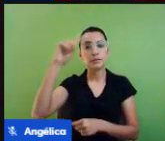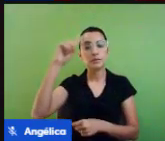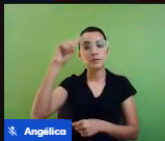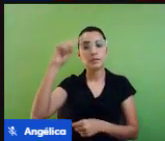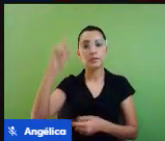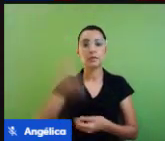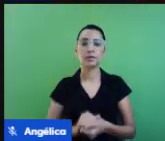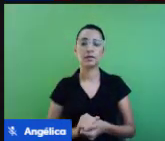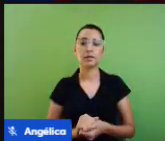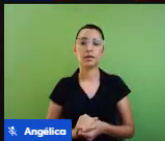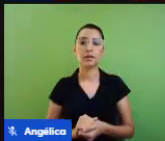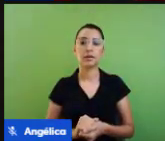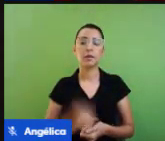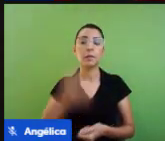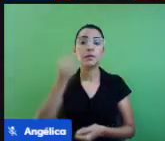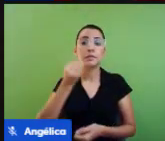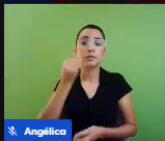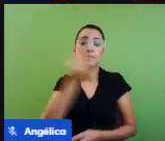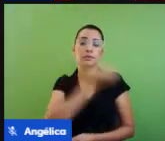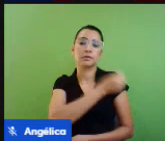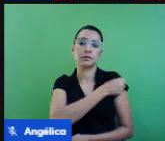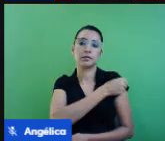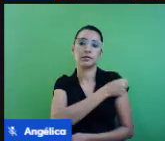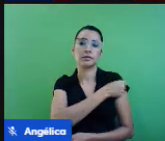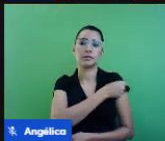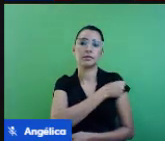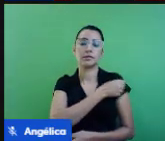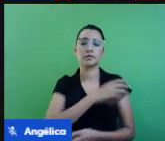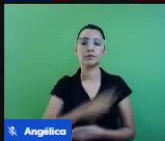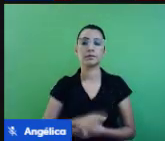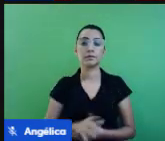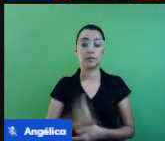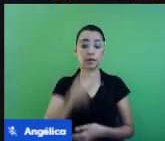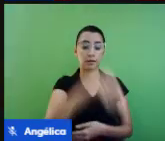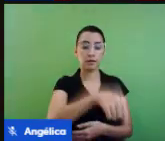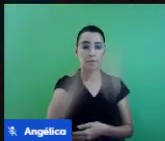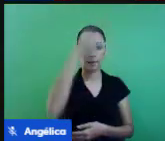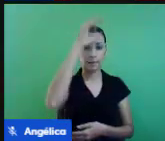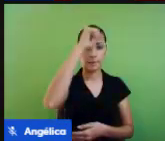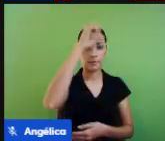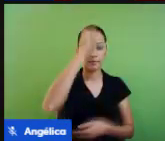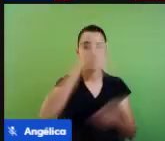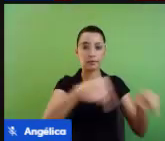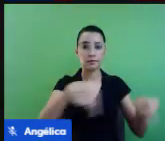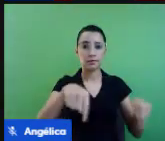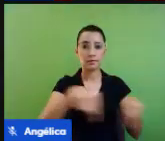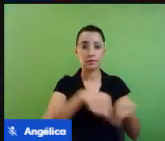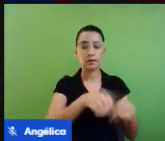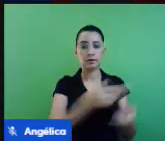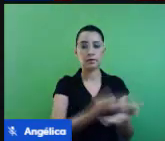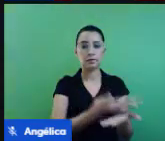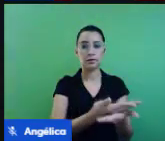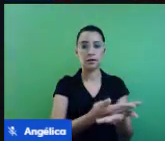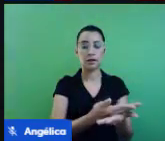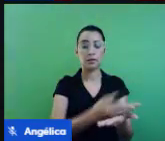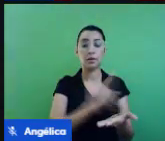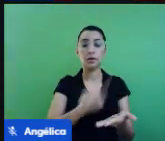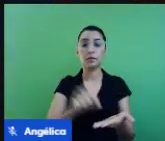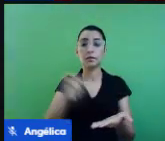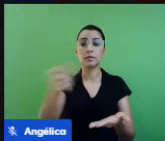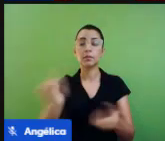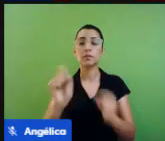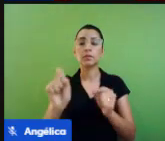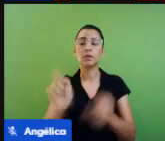está convivendo, aquilo que ele aprendeu em sala de aula. Depois da sistematização, o aluno se